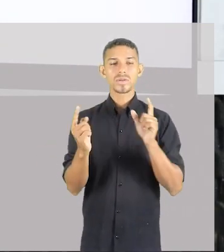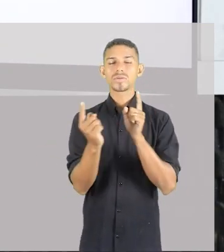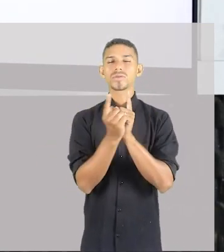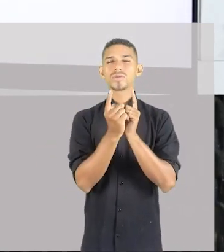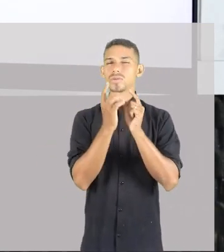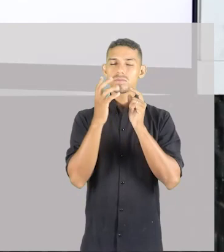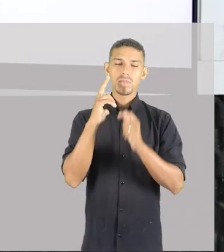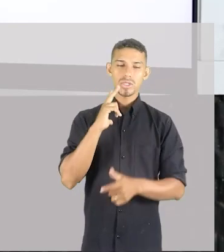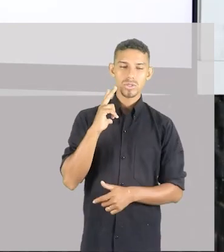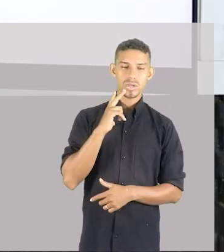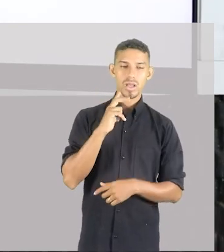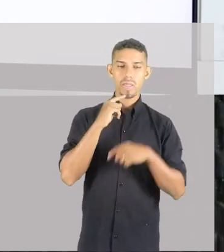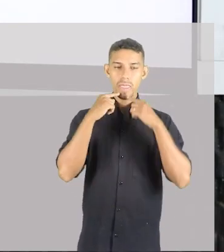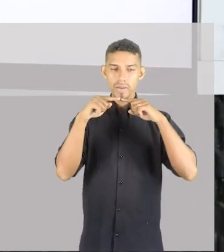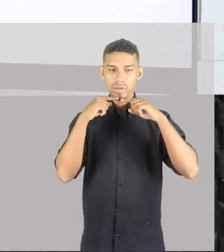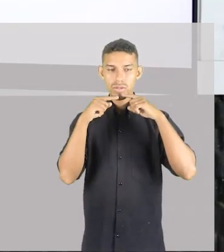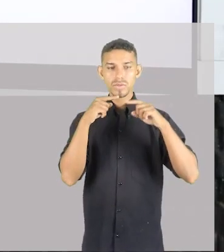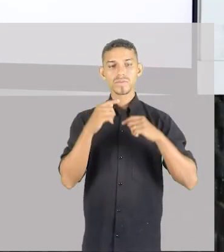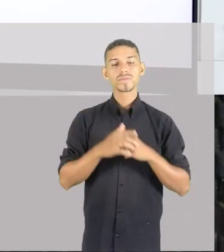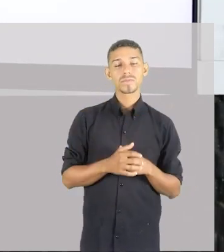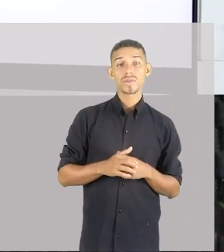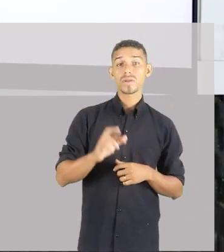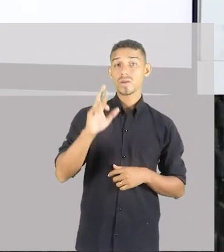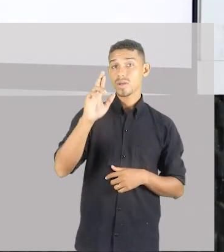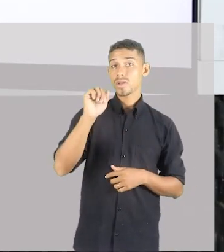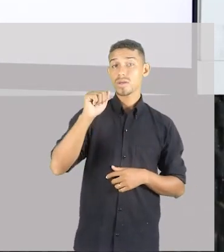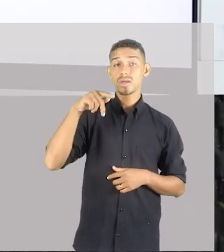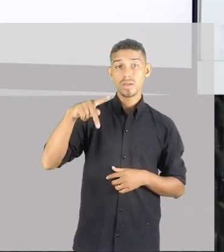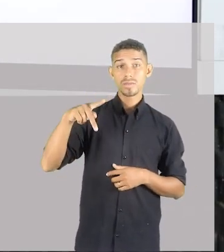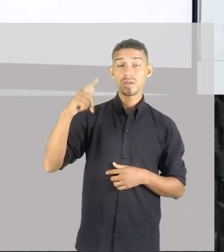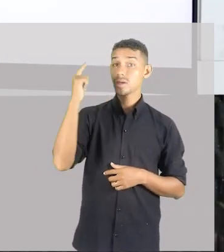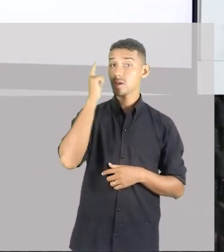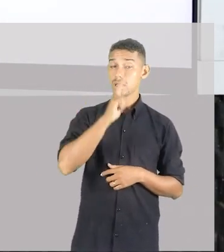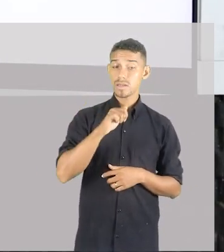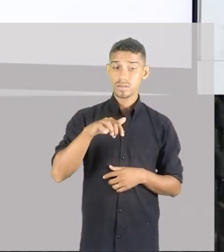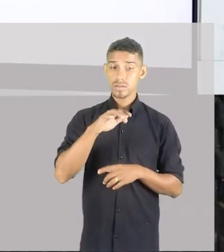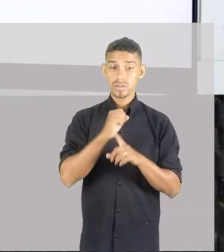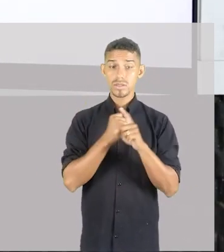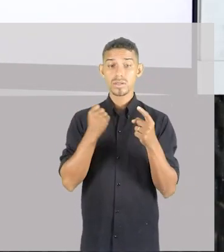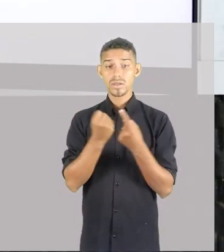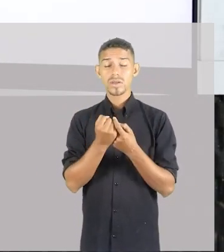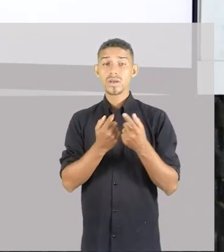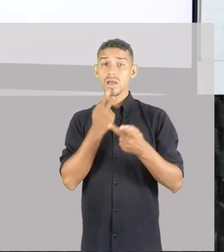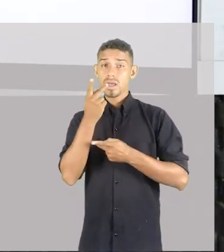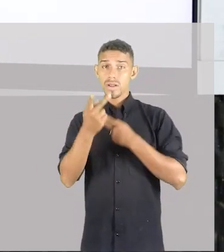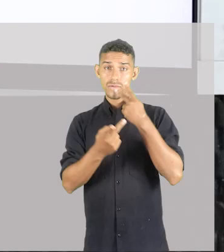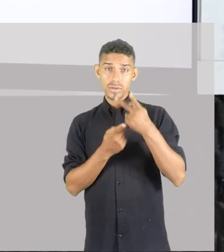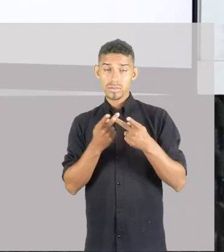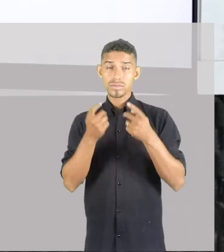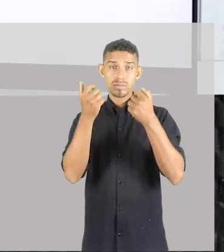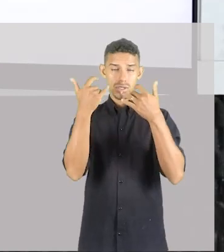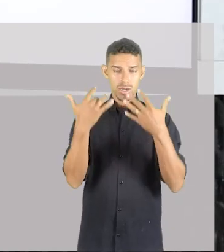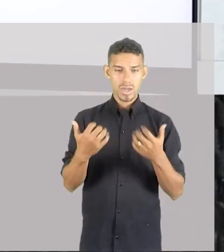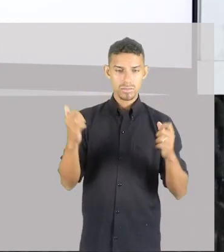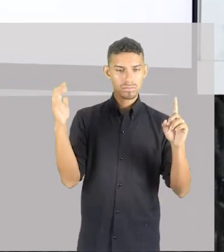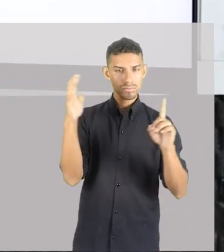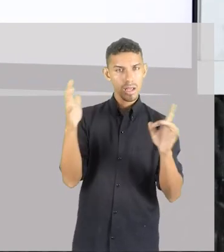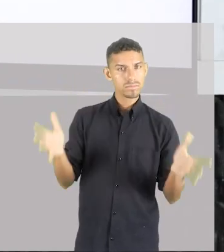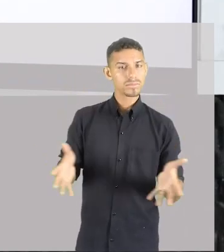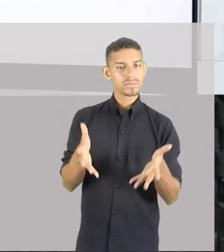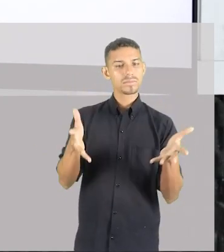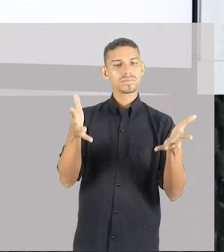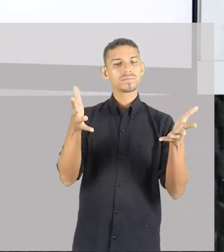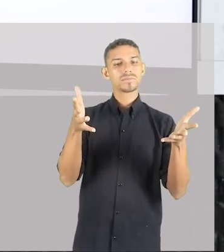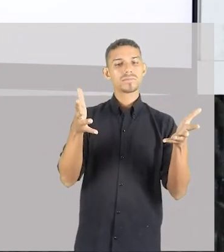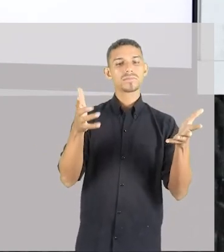um olhar muito particular e crítico então o rap ganha ess esse vi social quando ele fala literalmente dessa manifestação